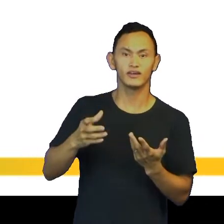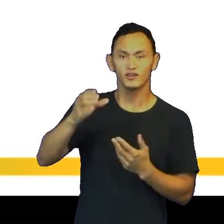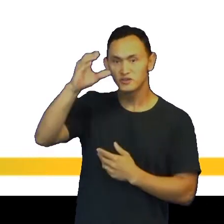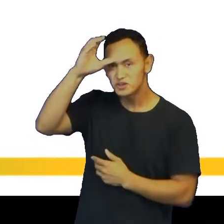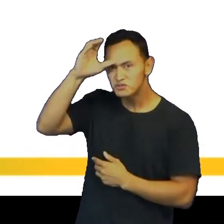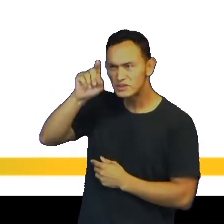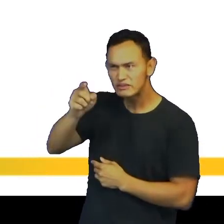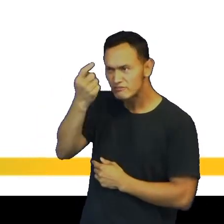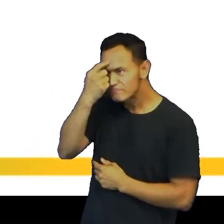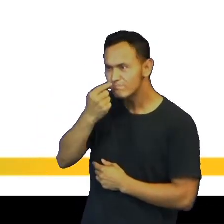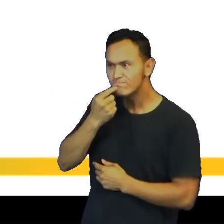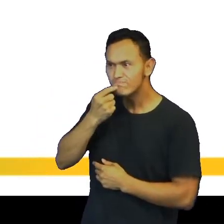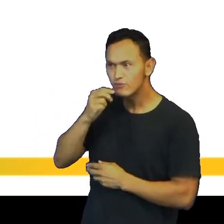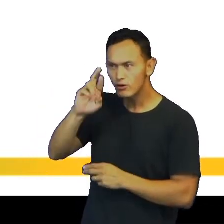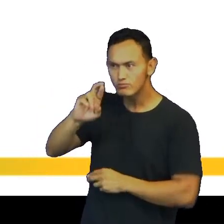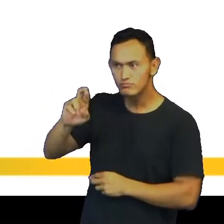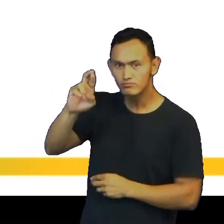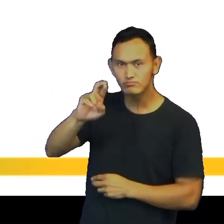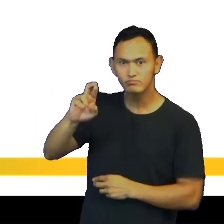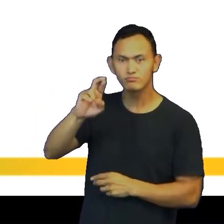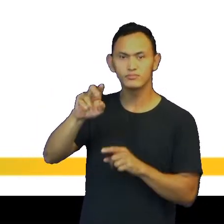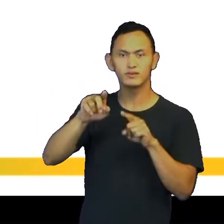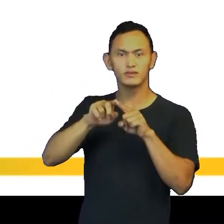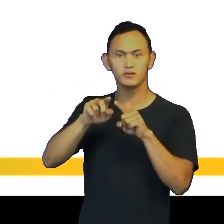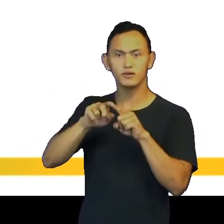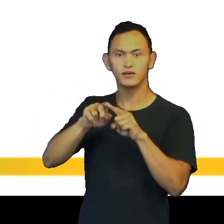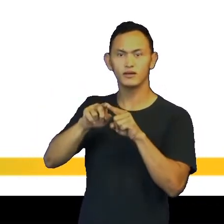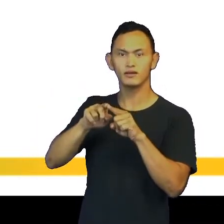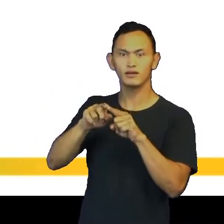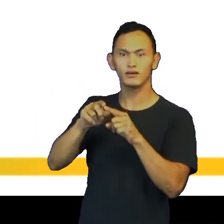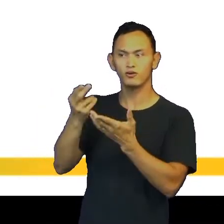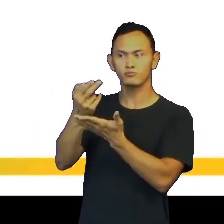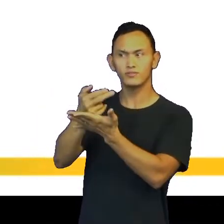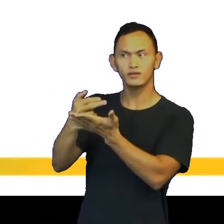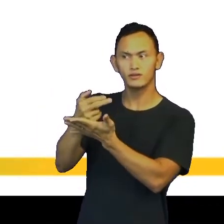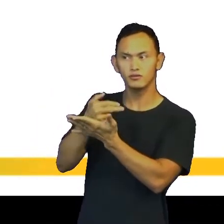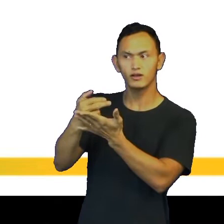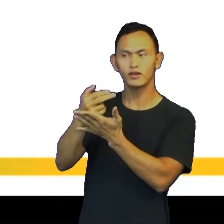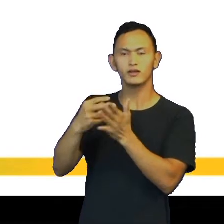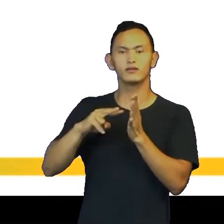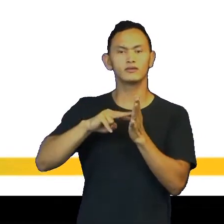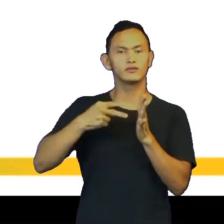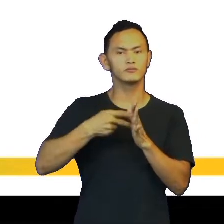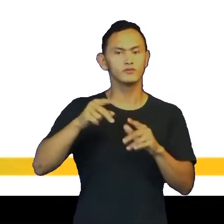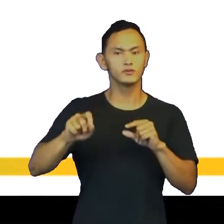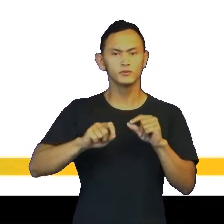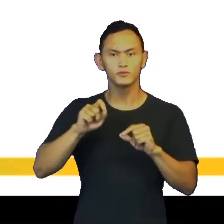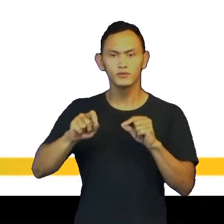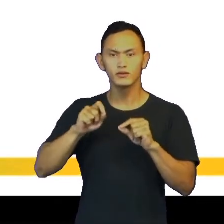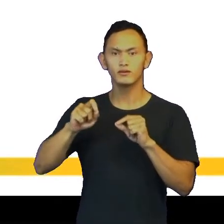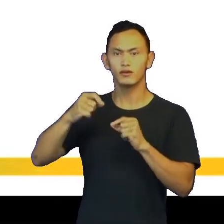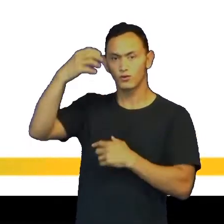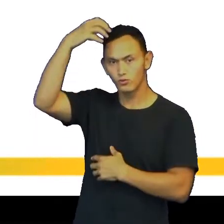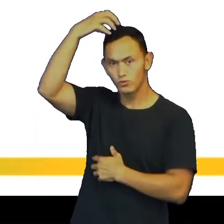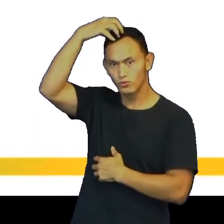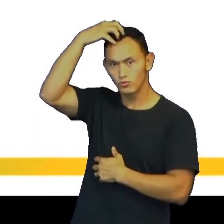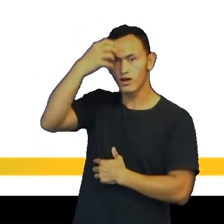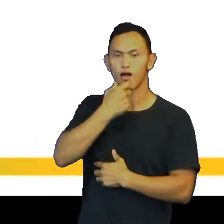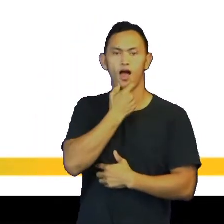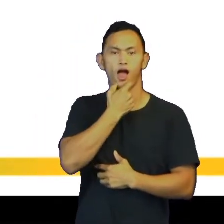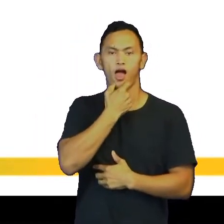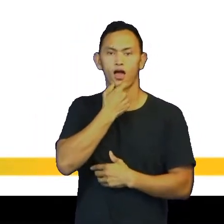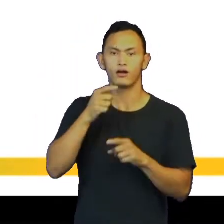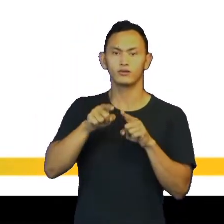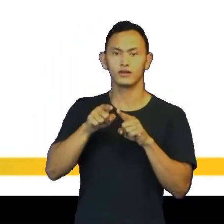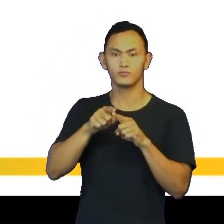Samzinho, e também ali o bonequinho ali simbolizando ali o súdito da coroa inglesa, carregando